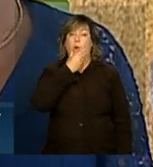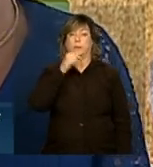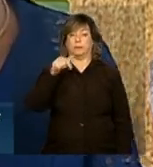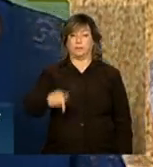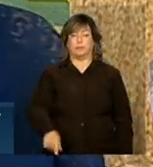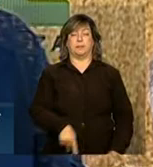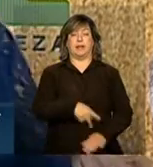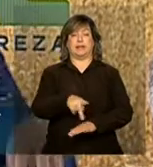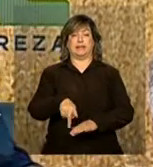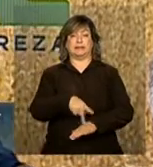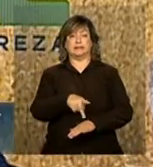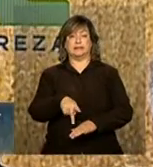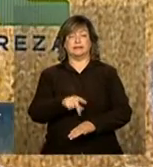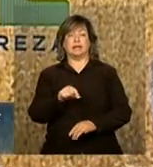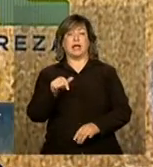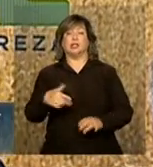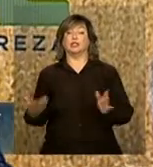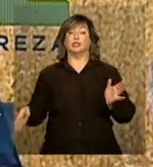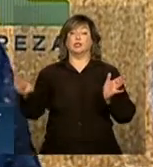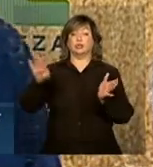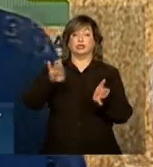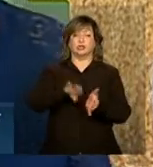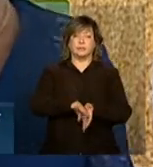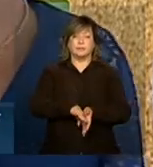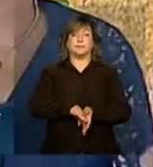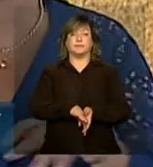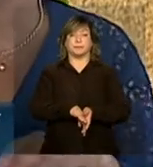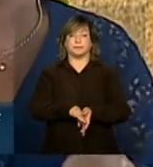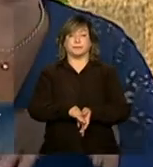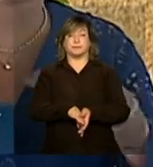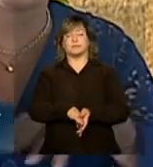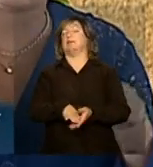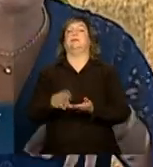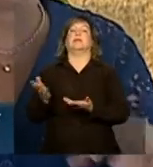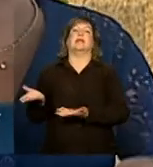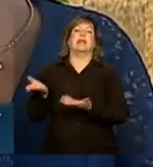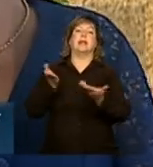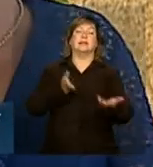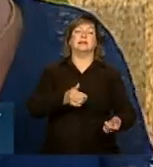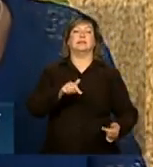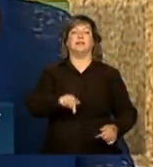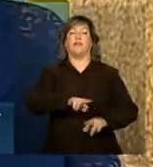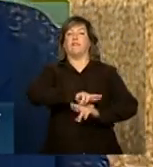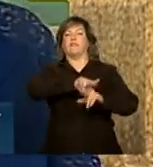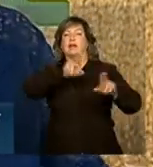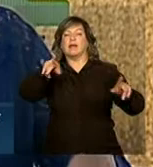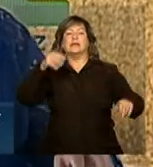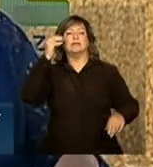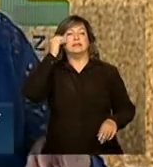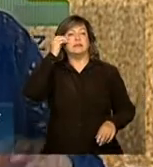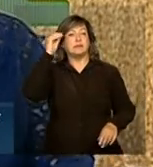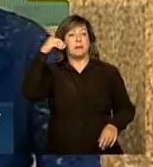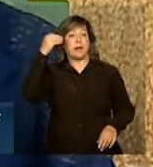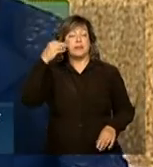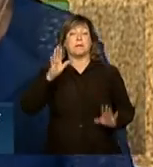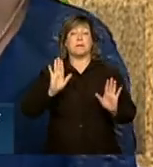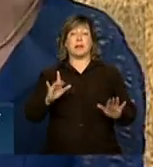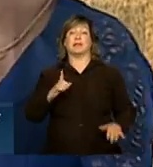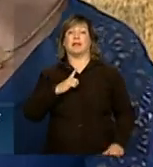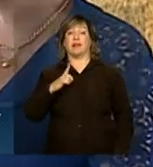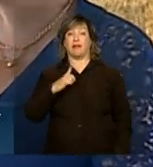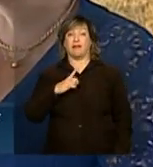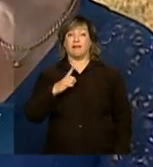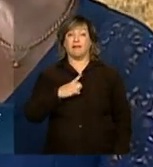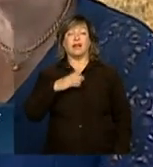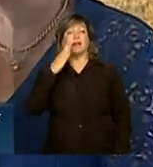país que aqui chegaram trazendo as suas diferentes experiências, mas tiveram